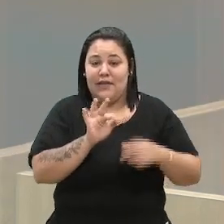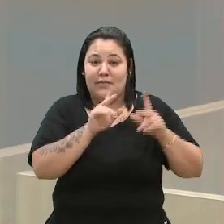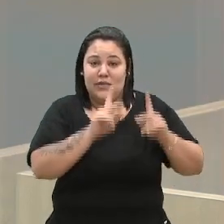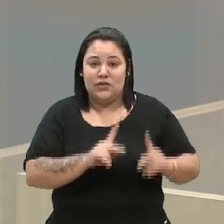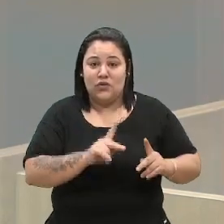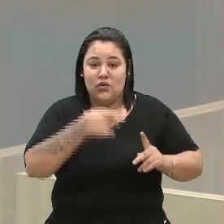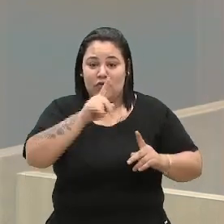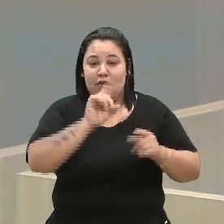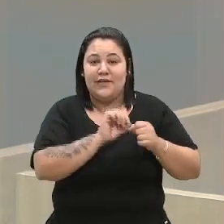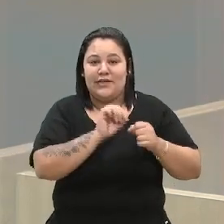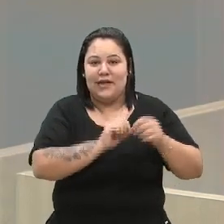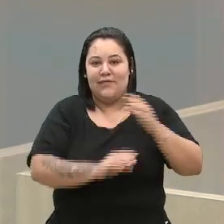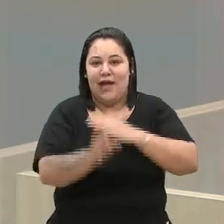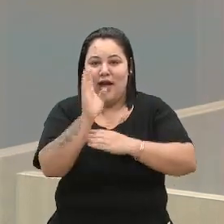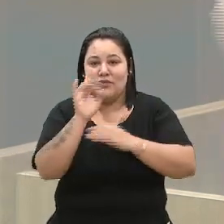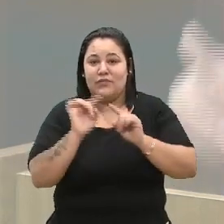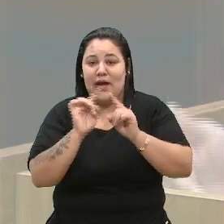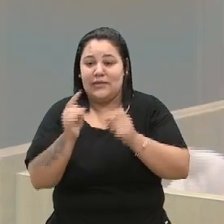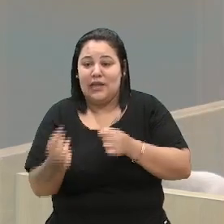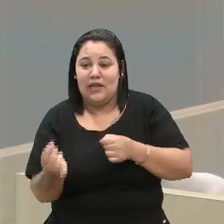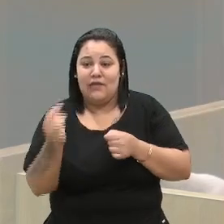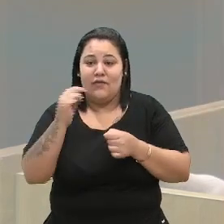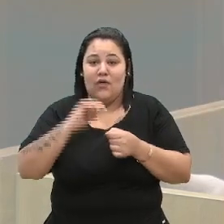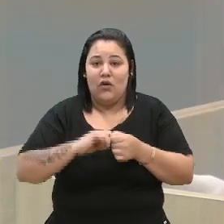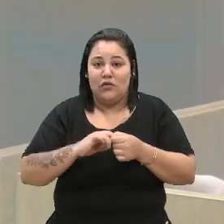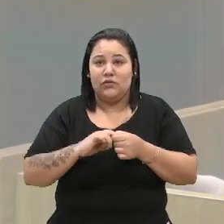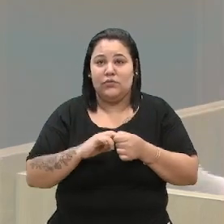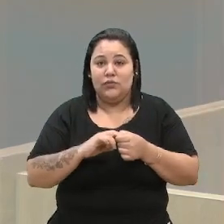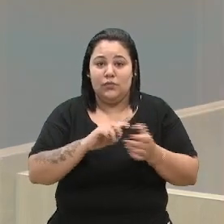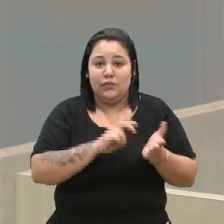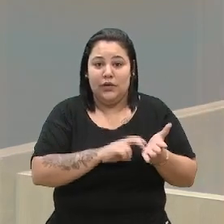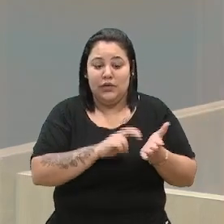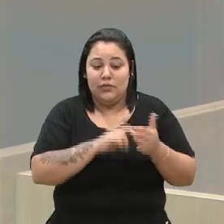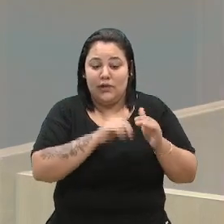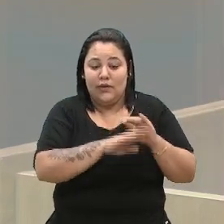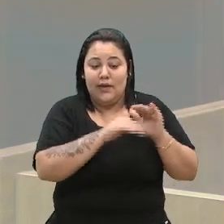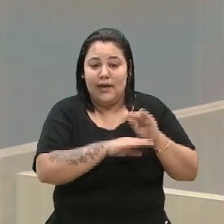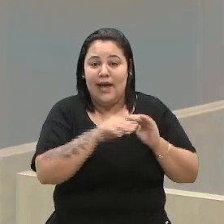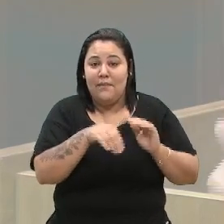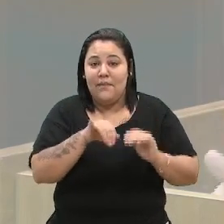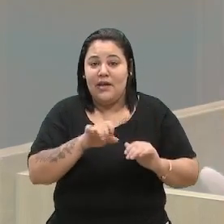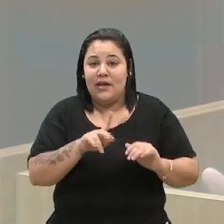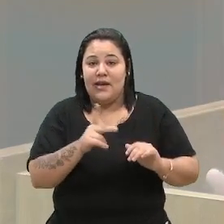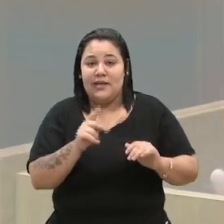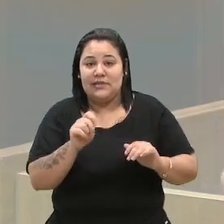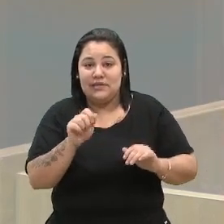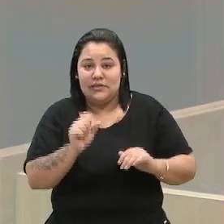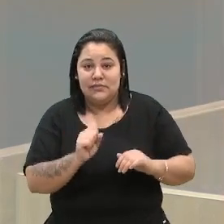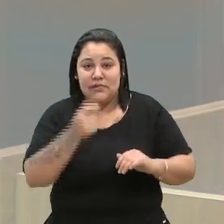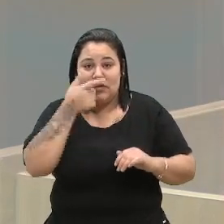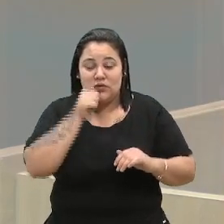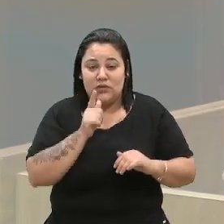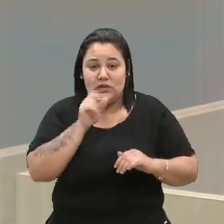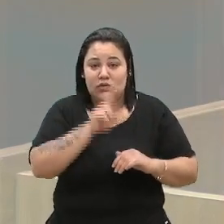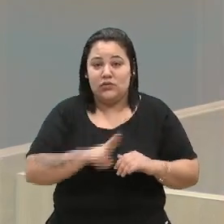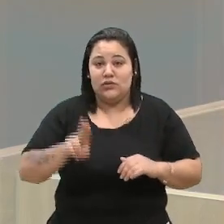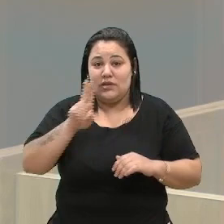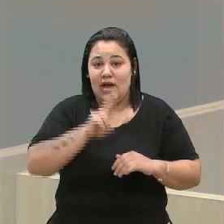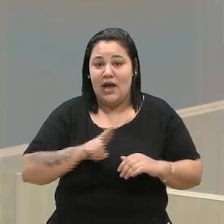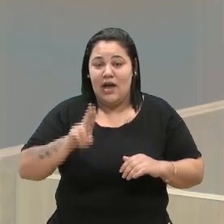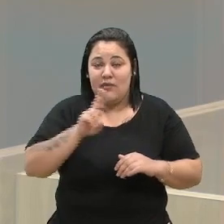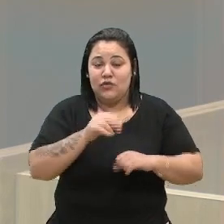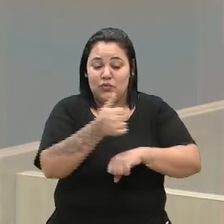foi fazer a viagem, mas que ela retorne para um banco de milhas que possa ser usada justamente para os atletas